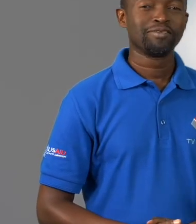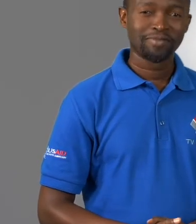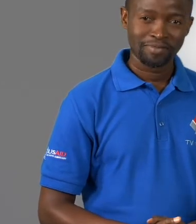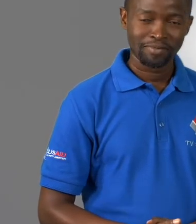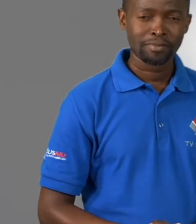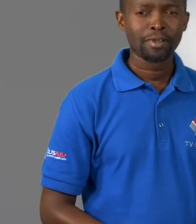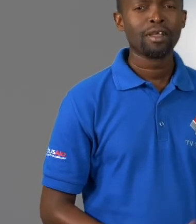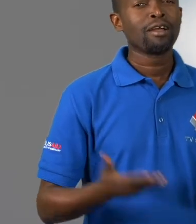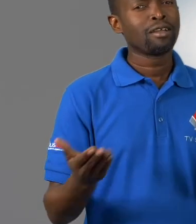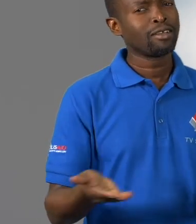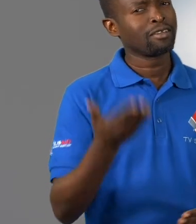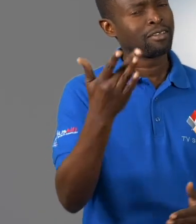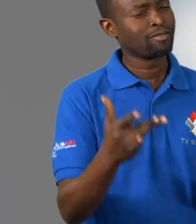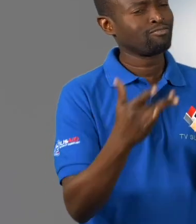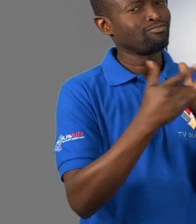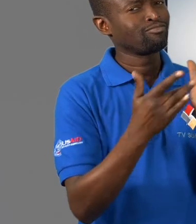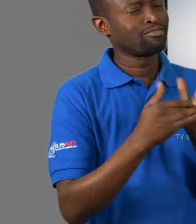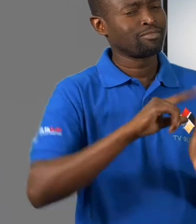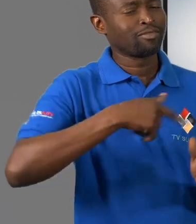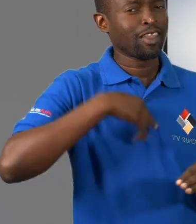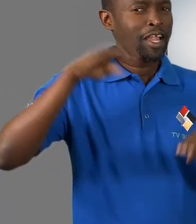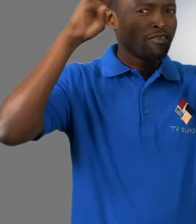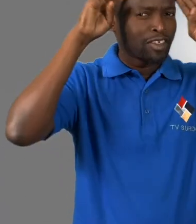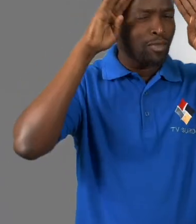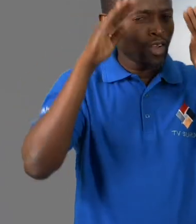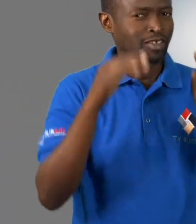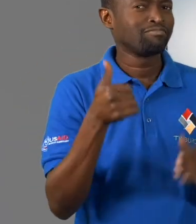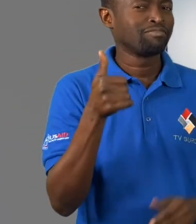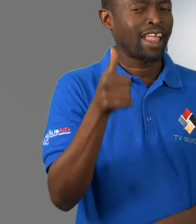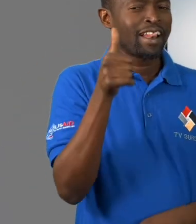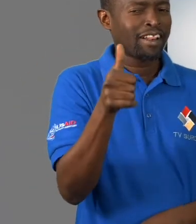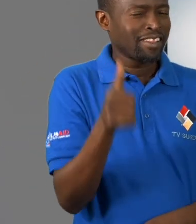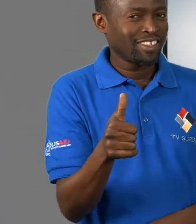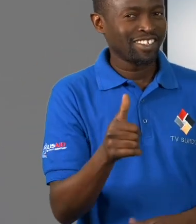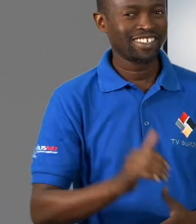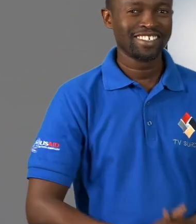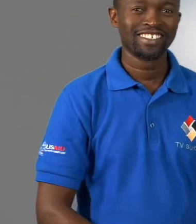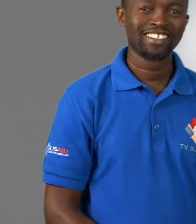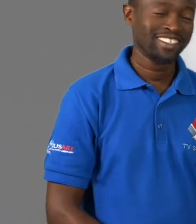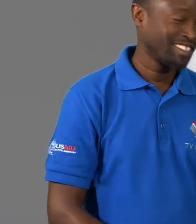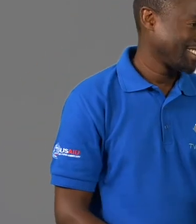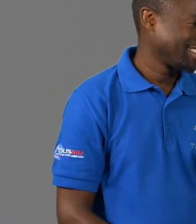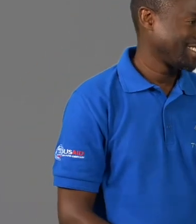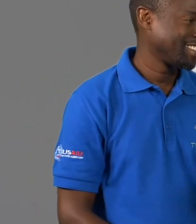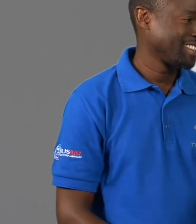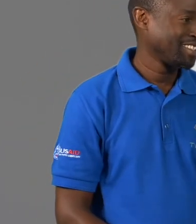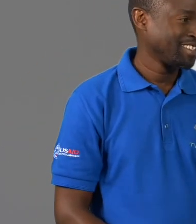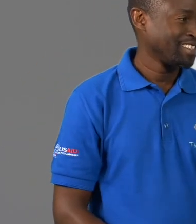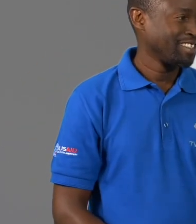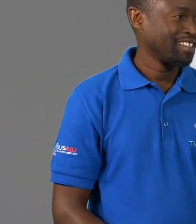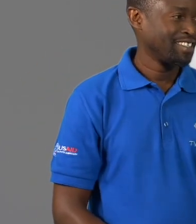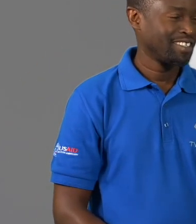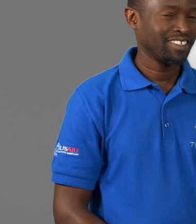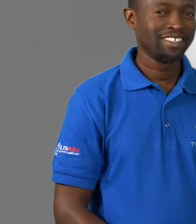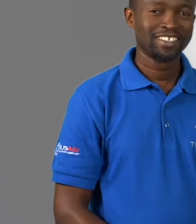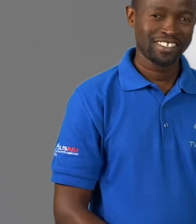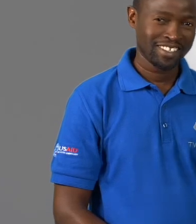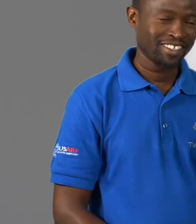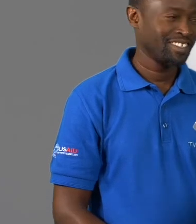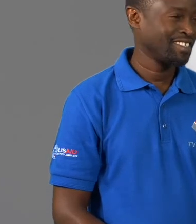de Sinais e de nos ver sempre que quiser. Faça um like na nossa página do Facebook. Temos próximo